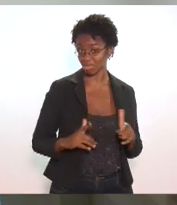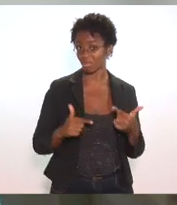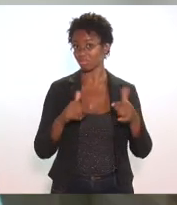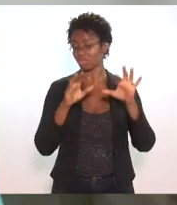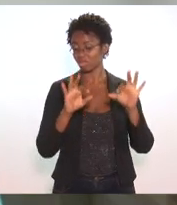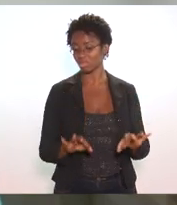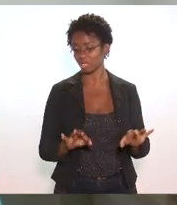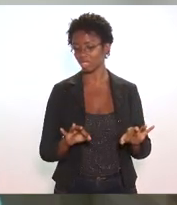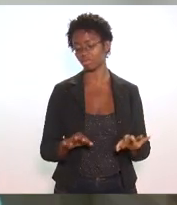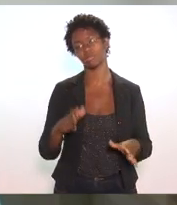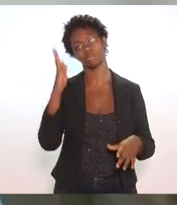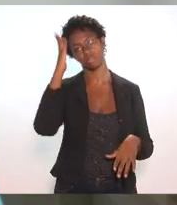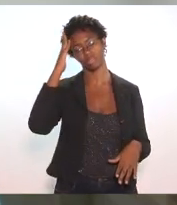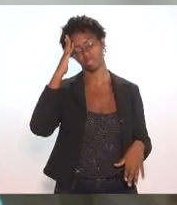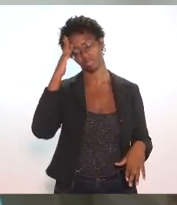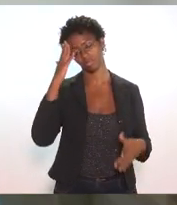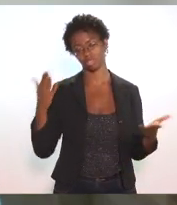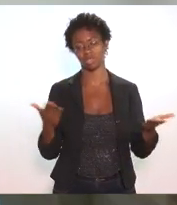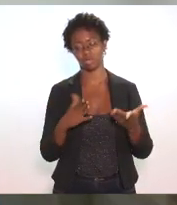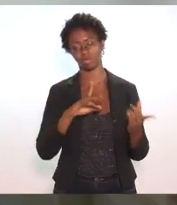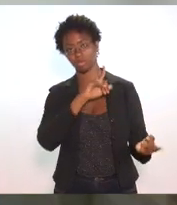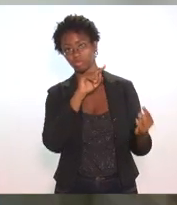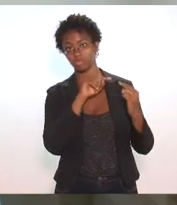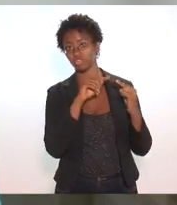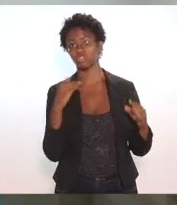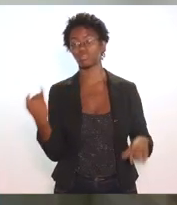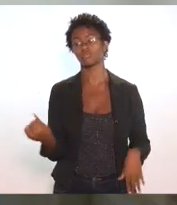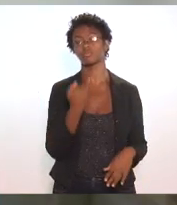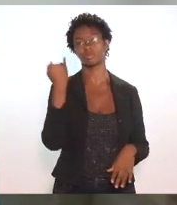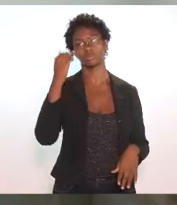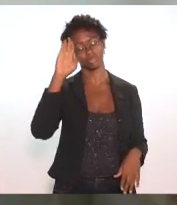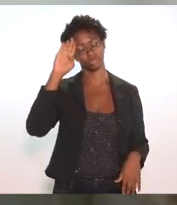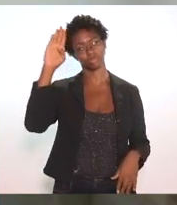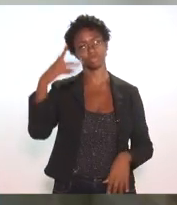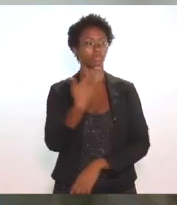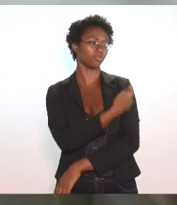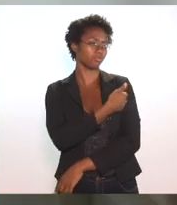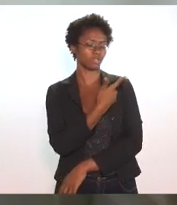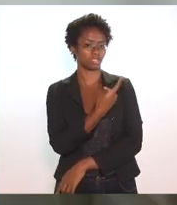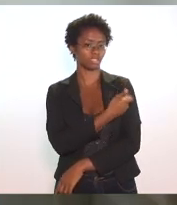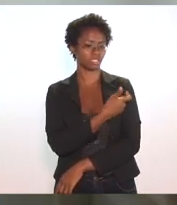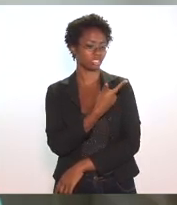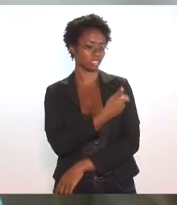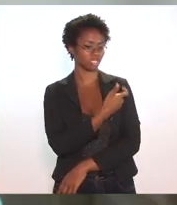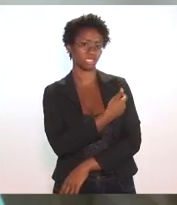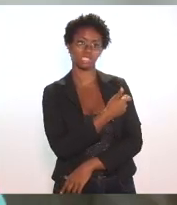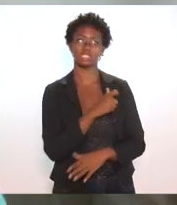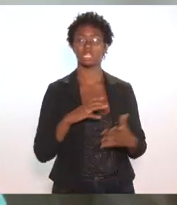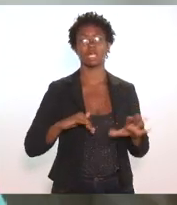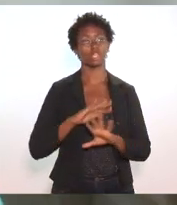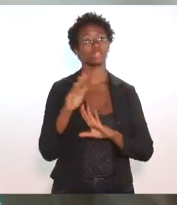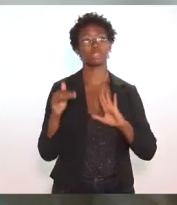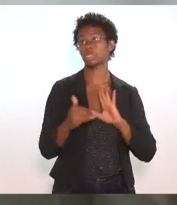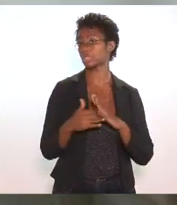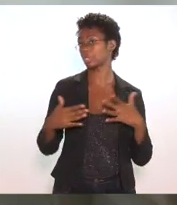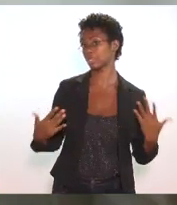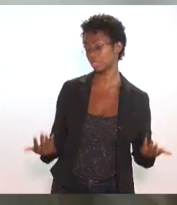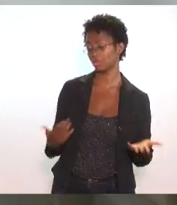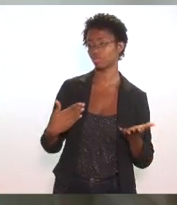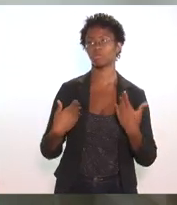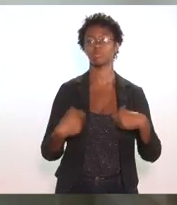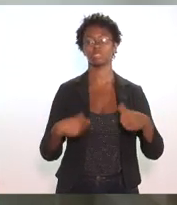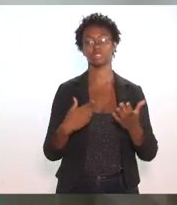deveriam ter definido que a meta fundamental era vacinar, vacinar e vacinar. Para que